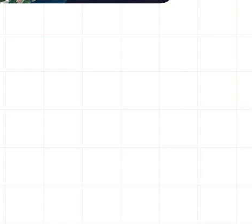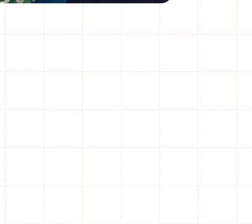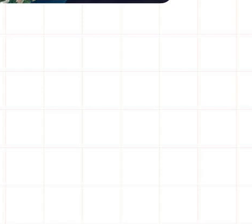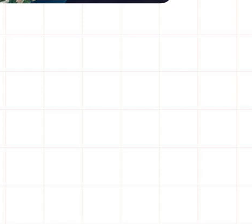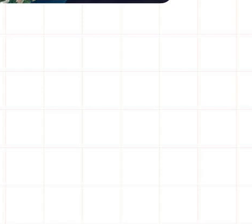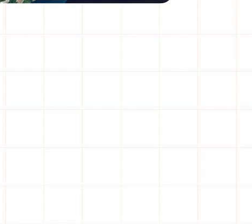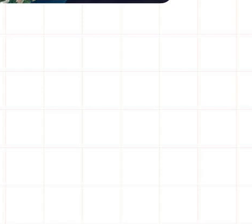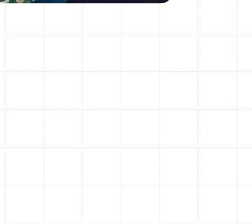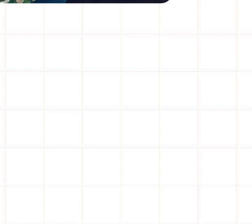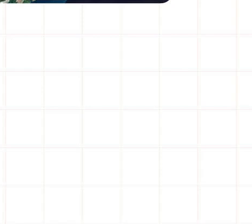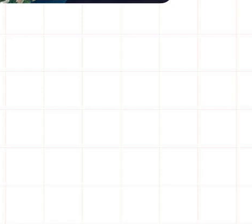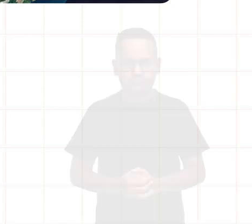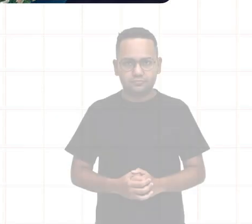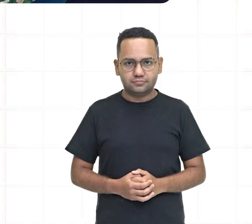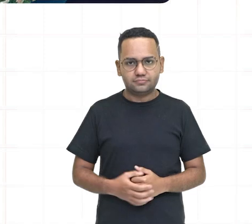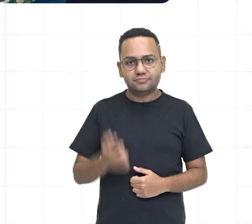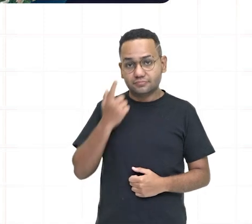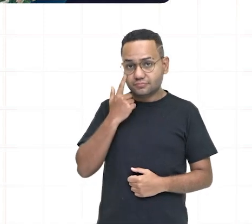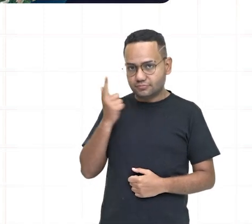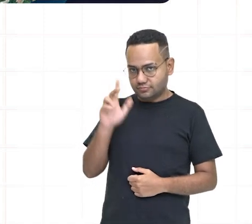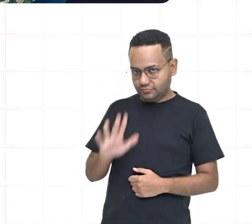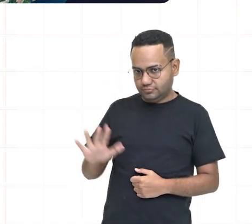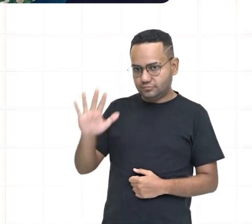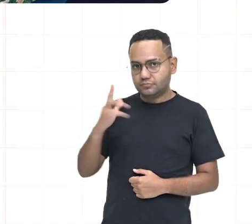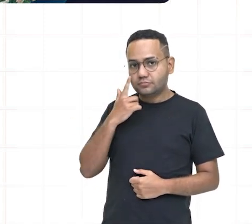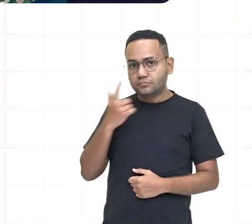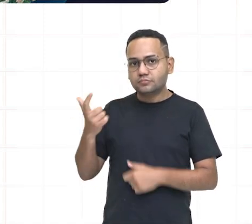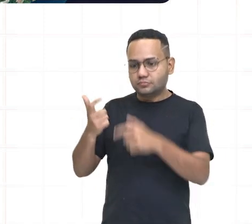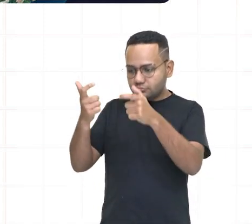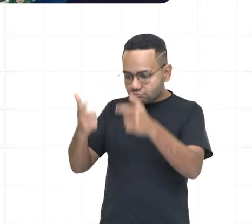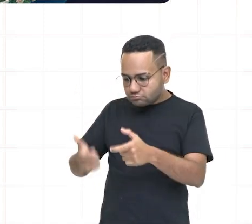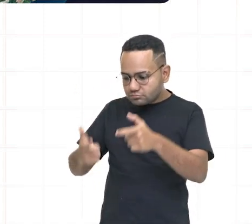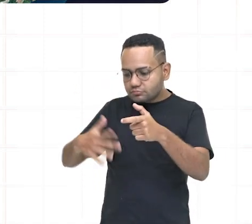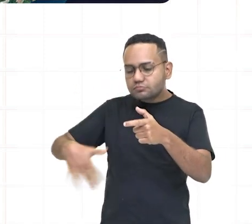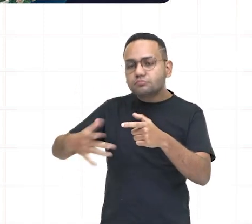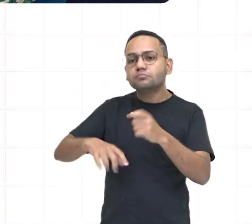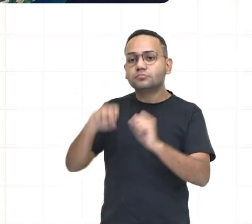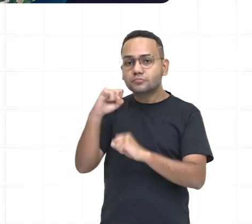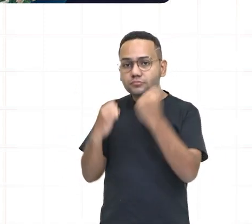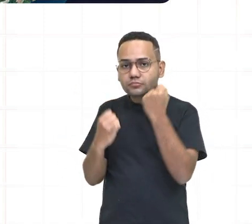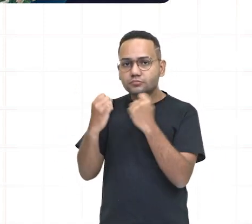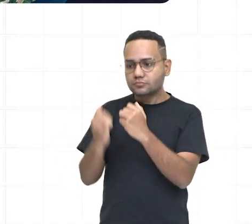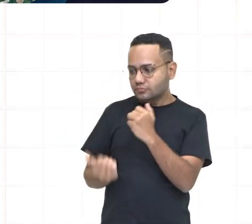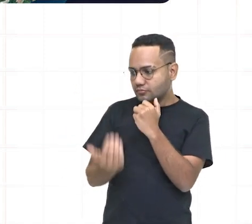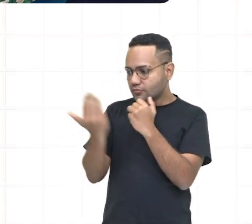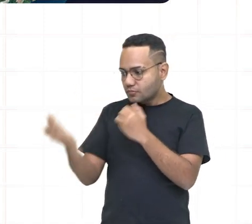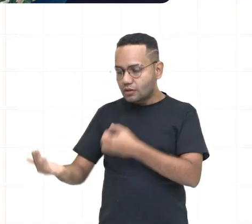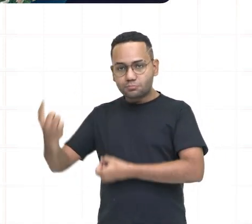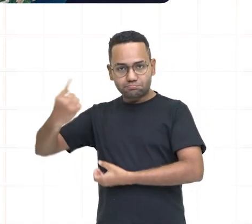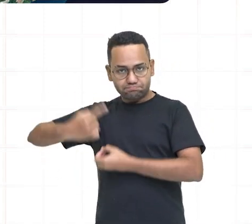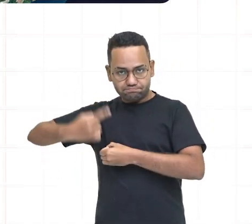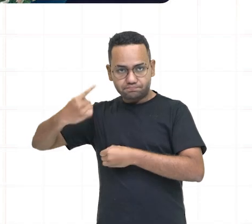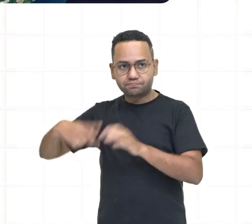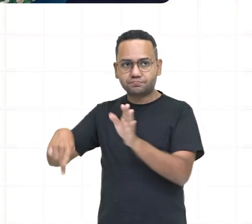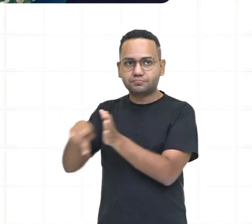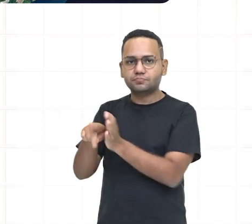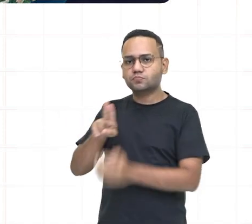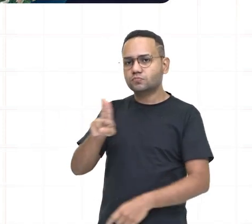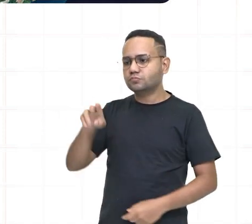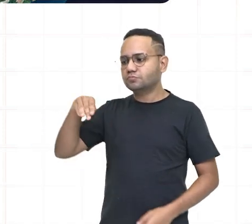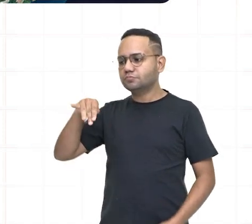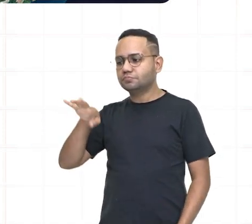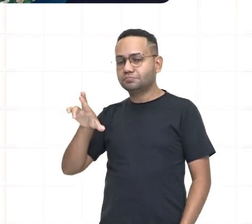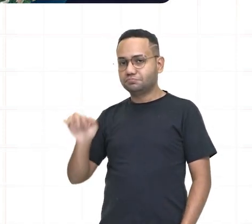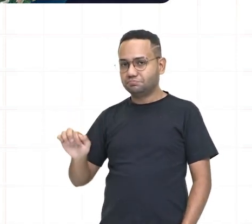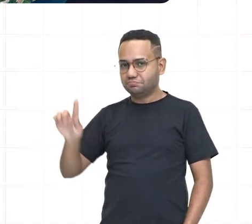chamado Elisa Miranda, tá? O desenvolvimento da atividade industrial consolidou o papel da cidade como